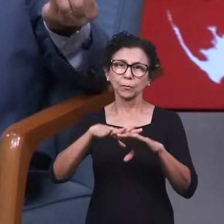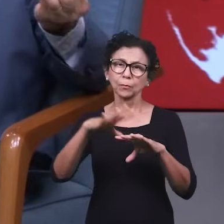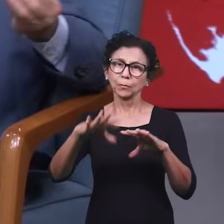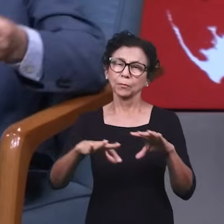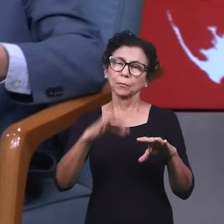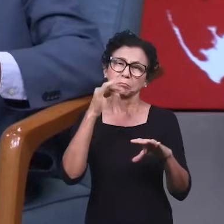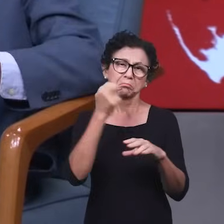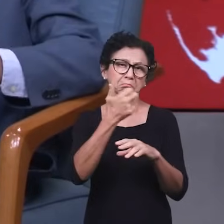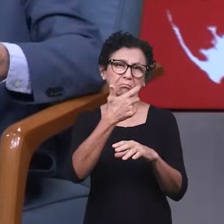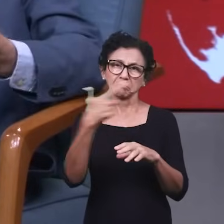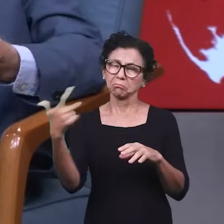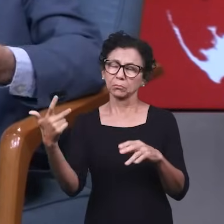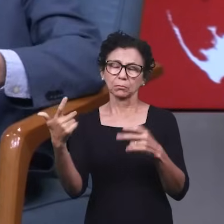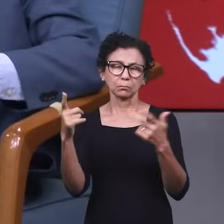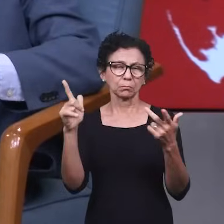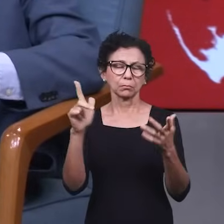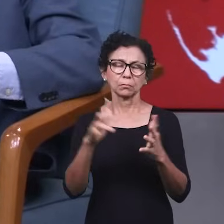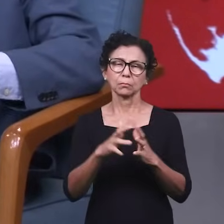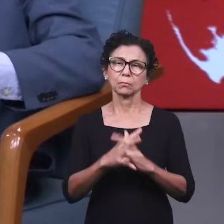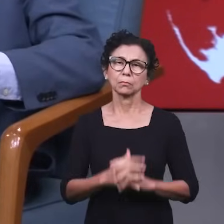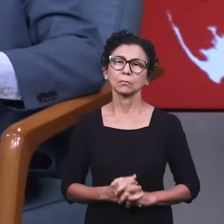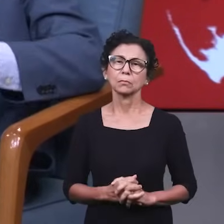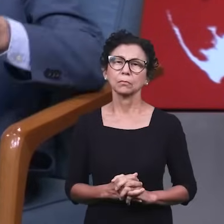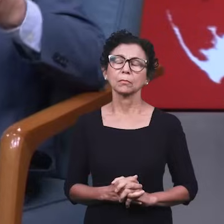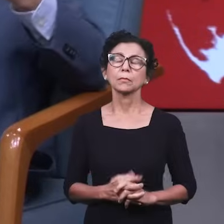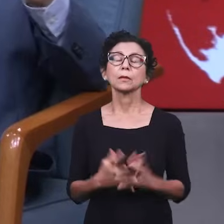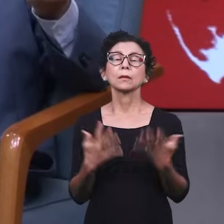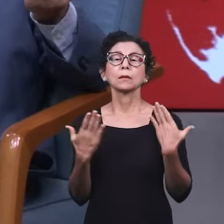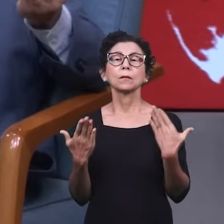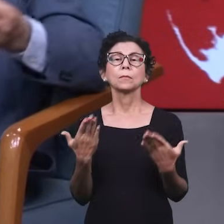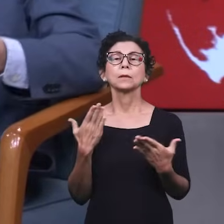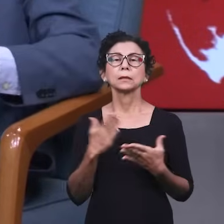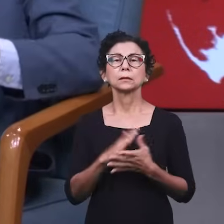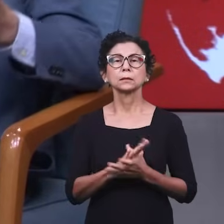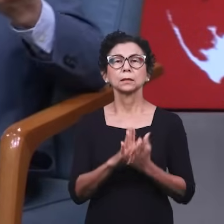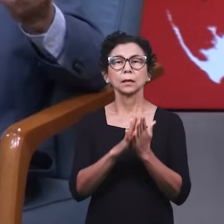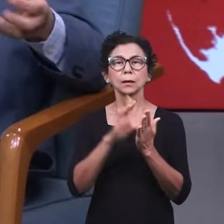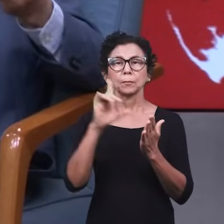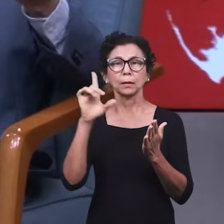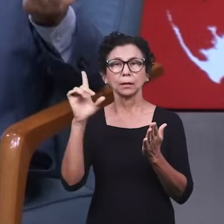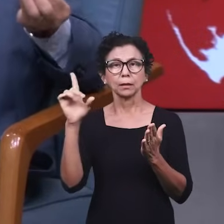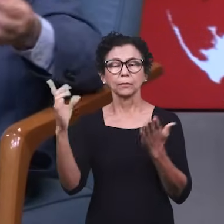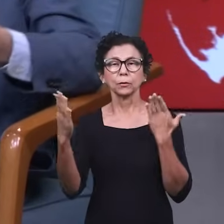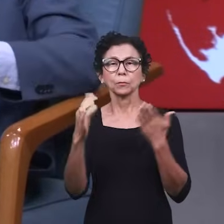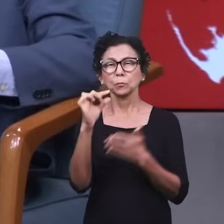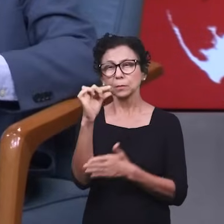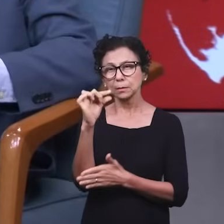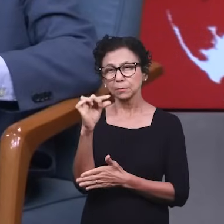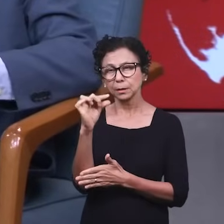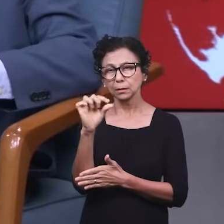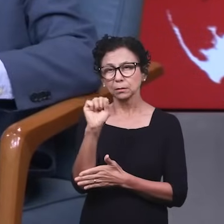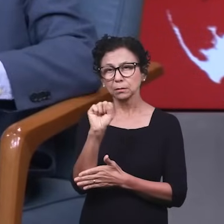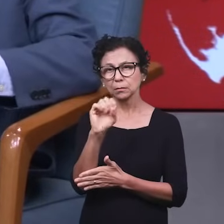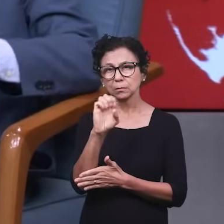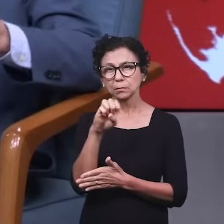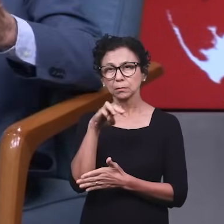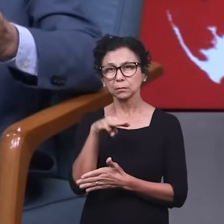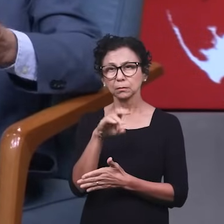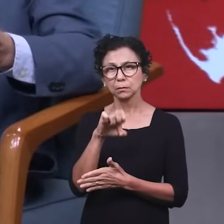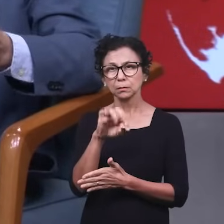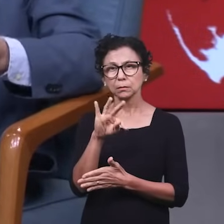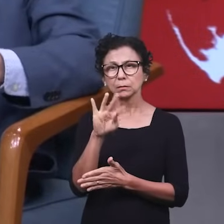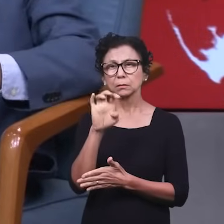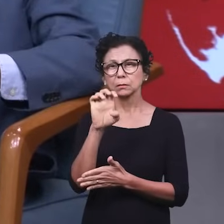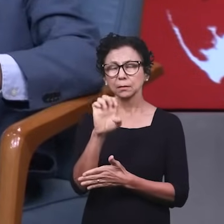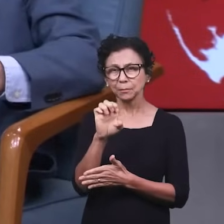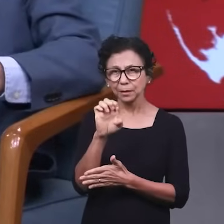deu origem à igreja? Foi a palavra, não é? A palavra, eis que o semeador saiu a semear. Então a